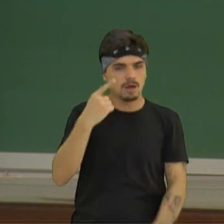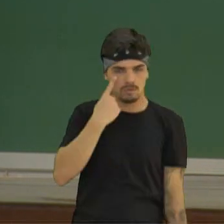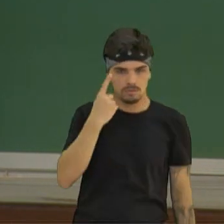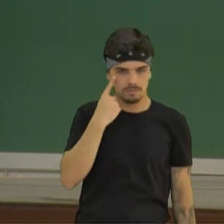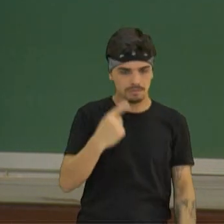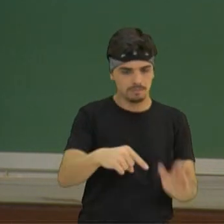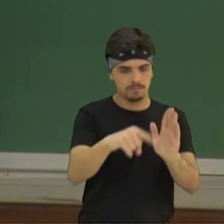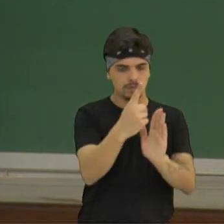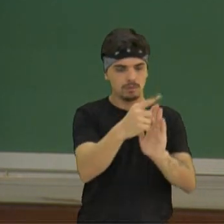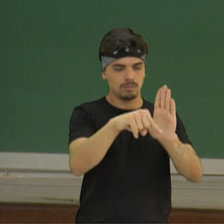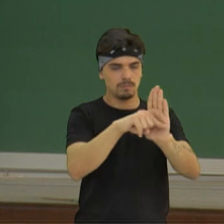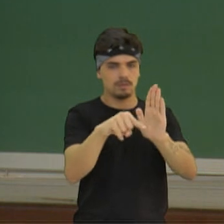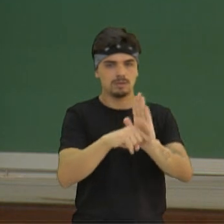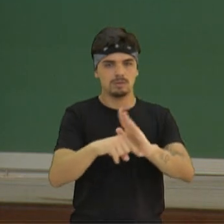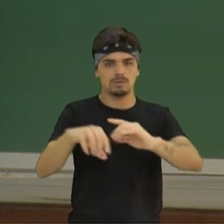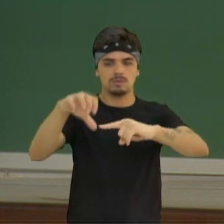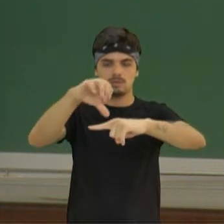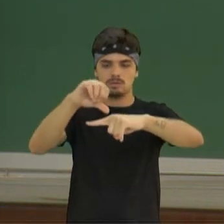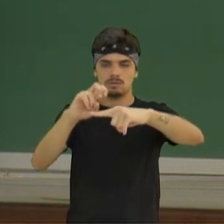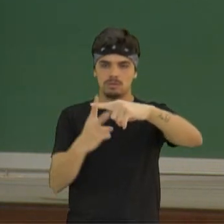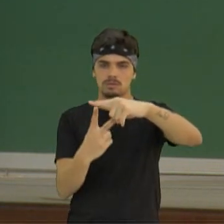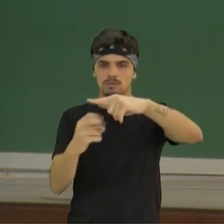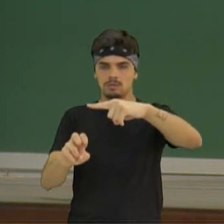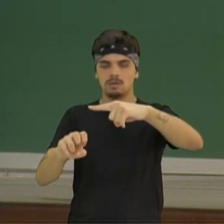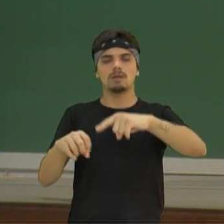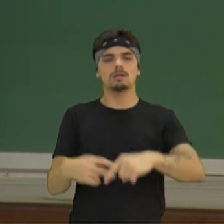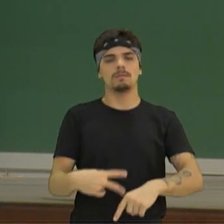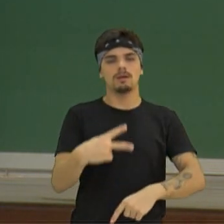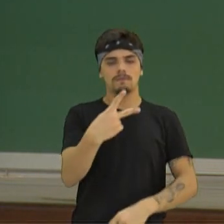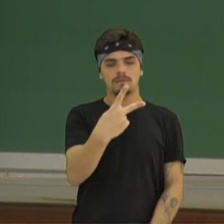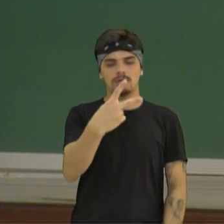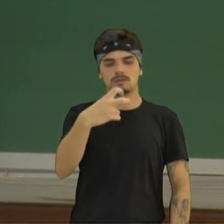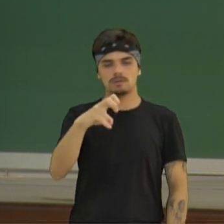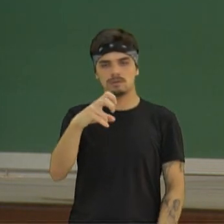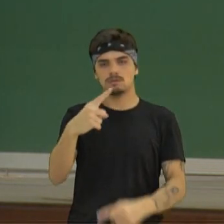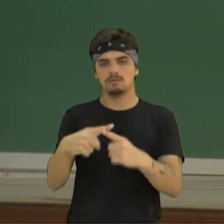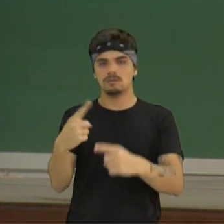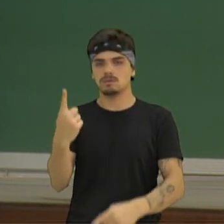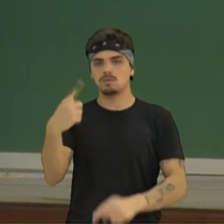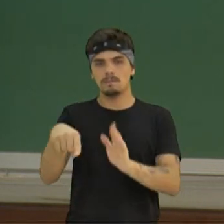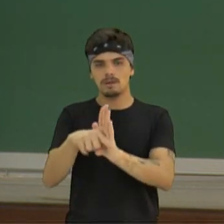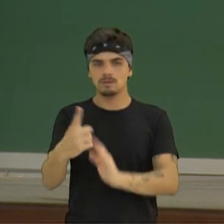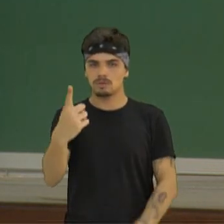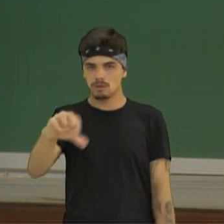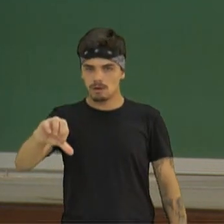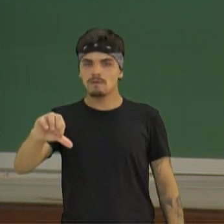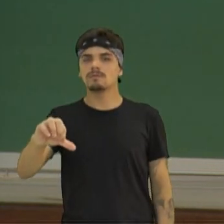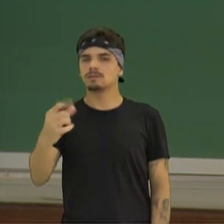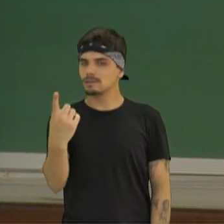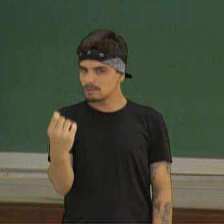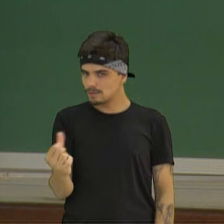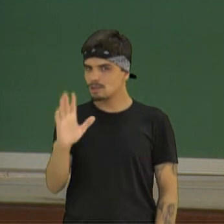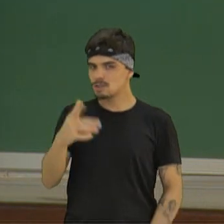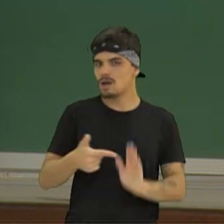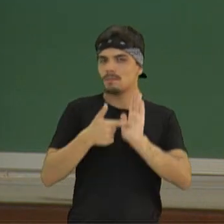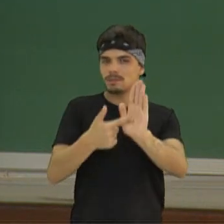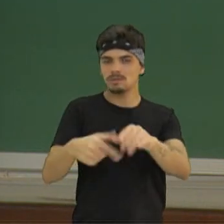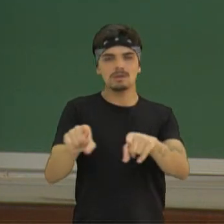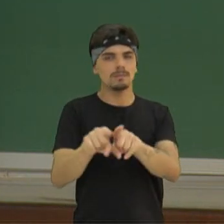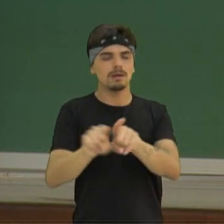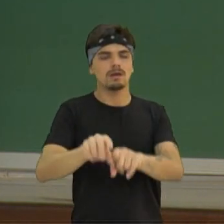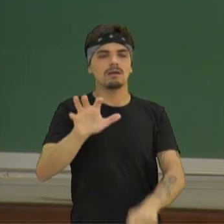1 menos 9/25, 25 vezes 1, 25, menos 9, 16. Esse valor já apareceu, né,